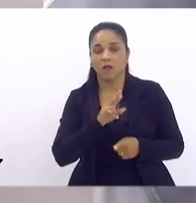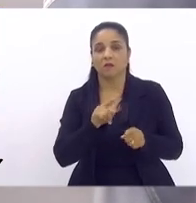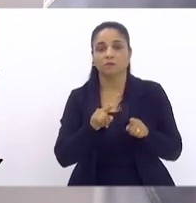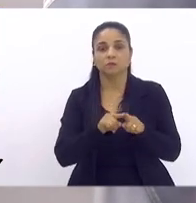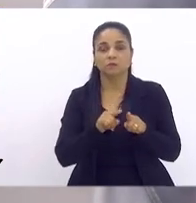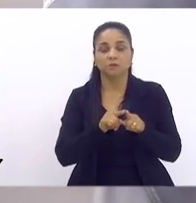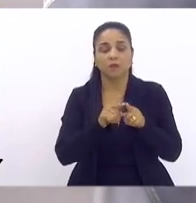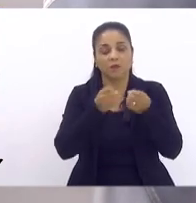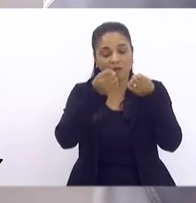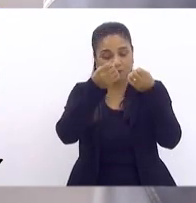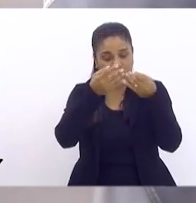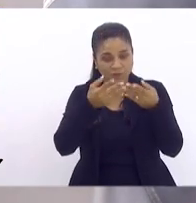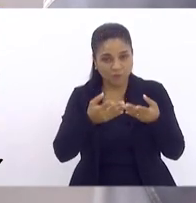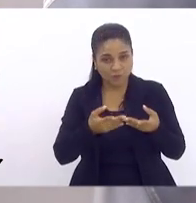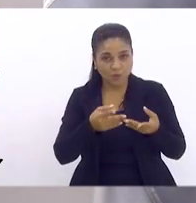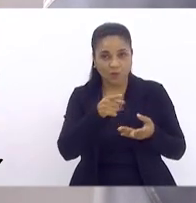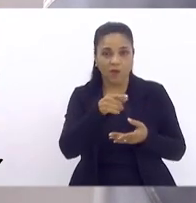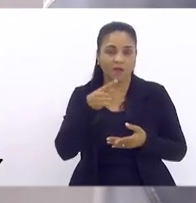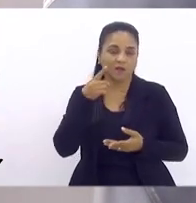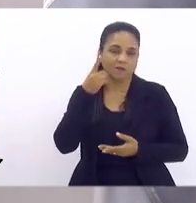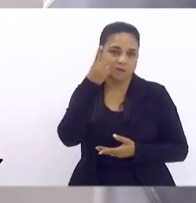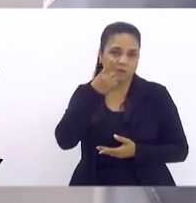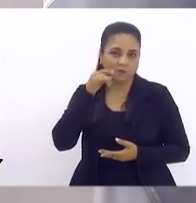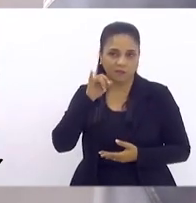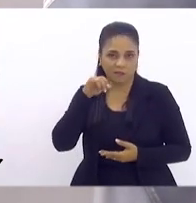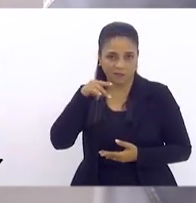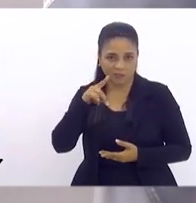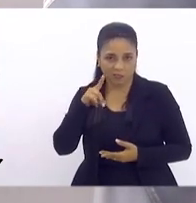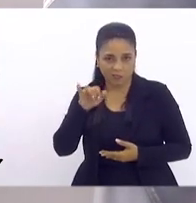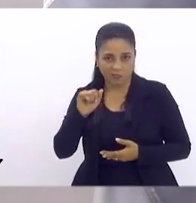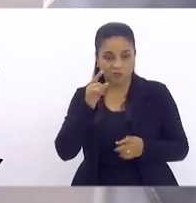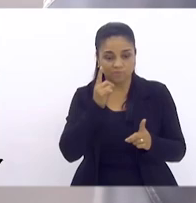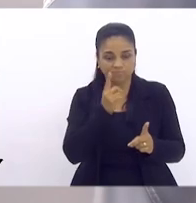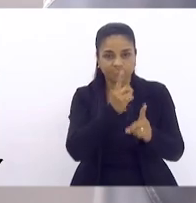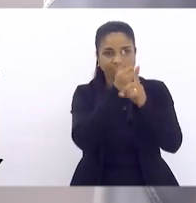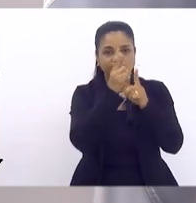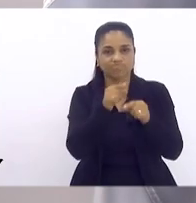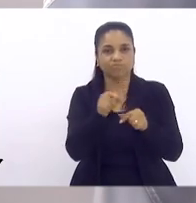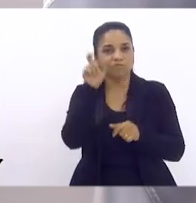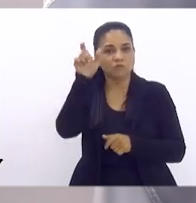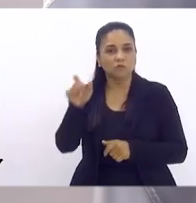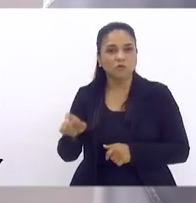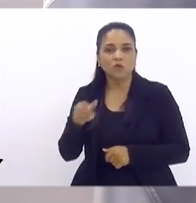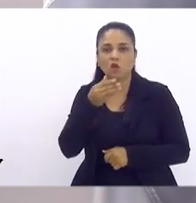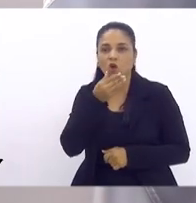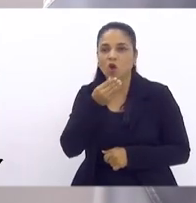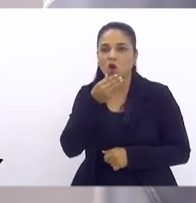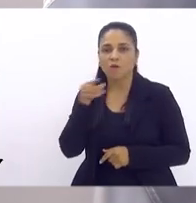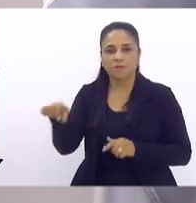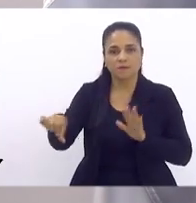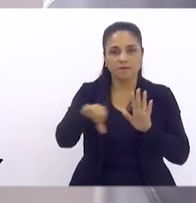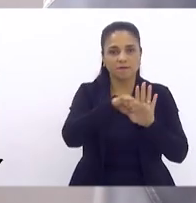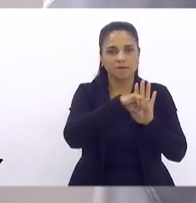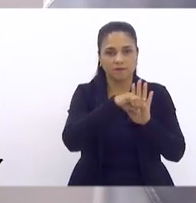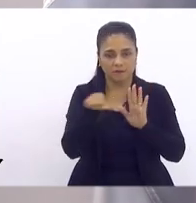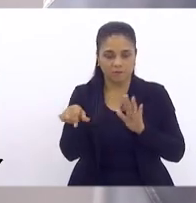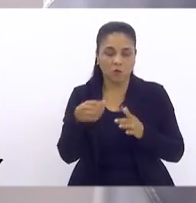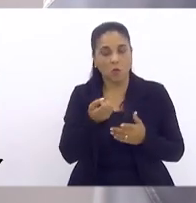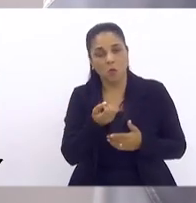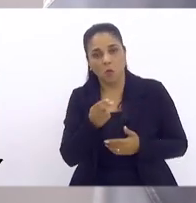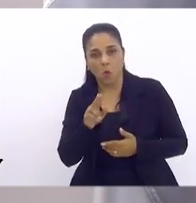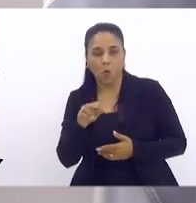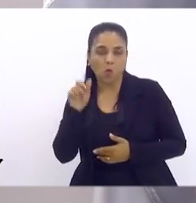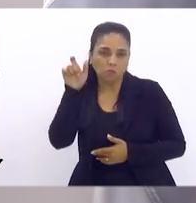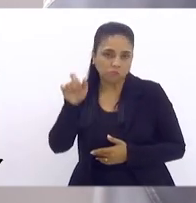deputada Índia a identificação daquele autor né ou daquela casa